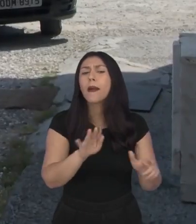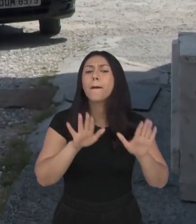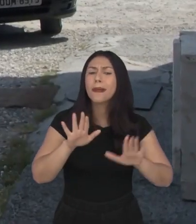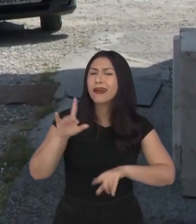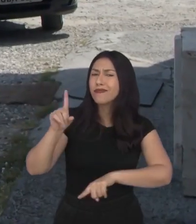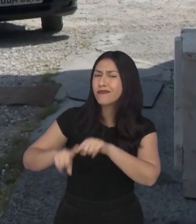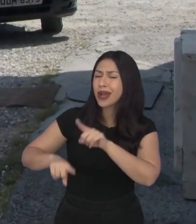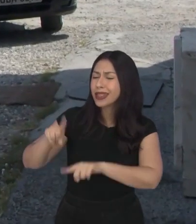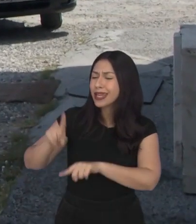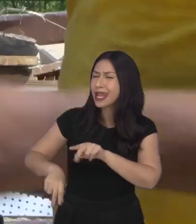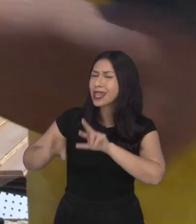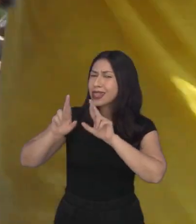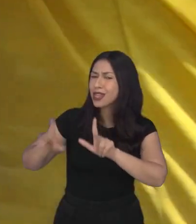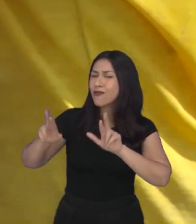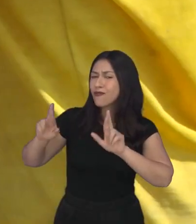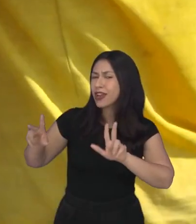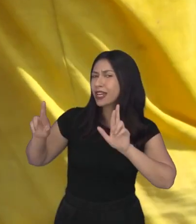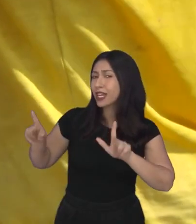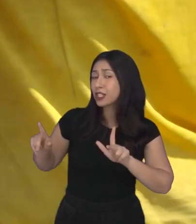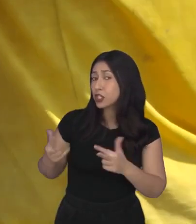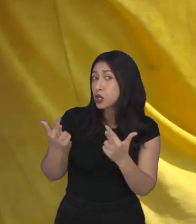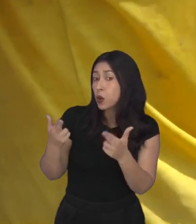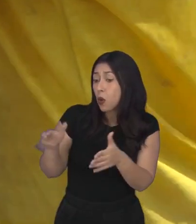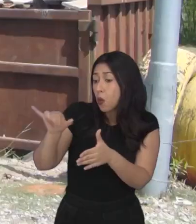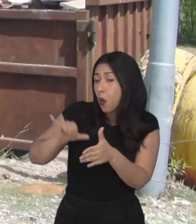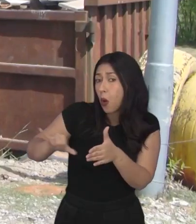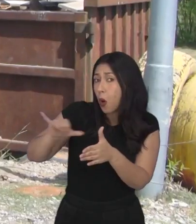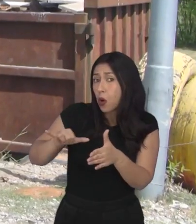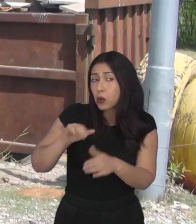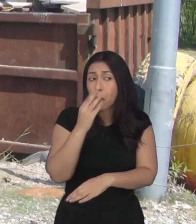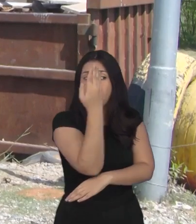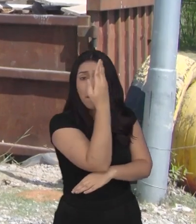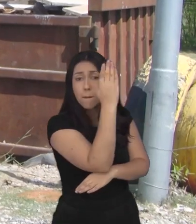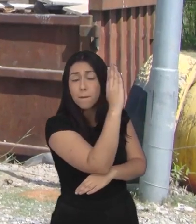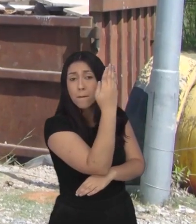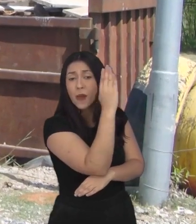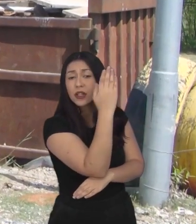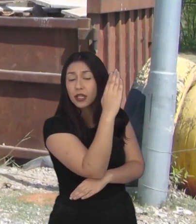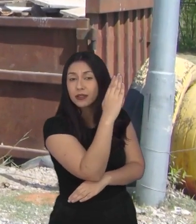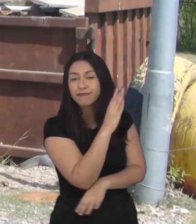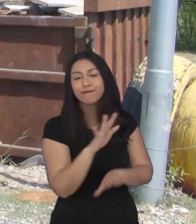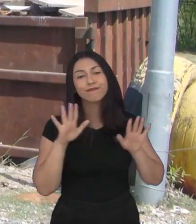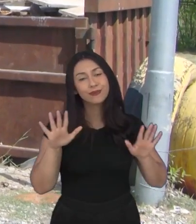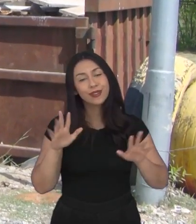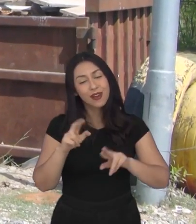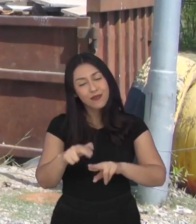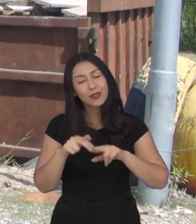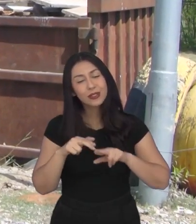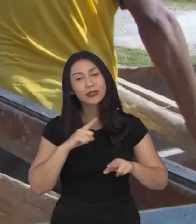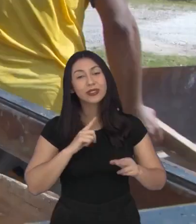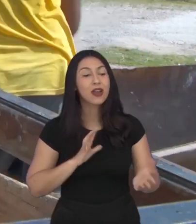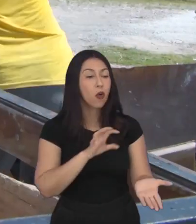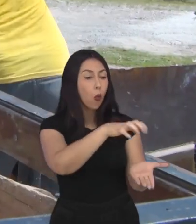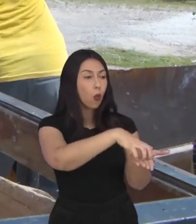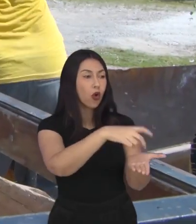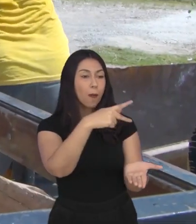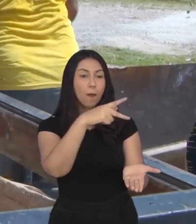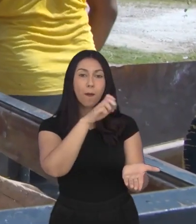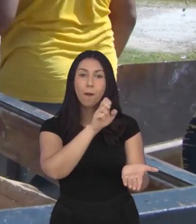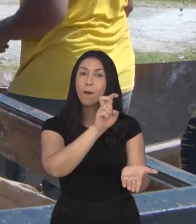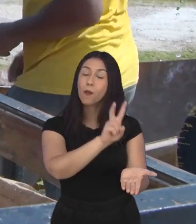Academia Hapkido Oriental fizeram uma apresentação da arte marcial e receberam um diploma em homenagem à dedicação